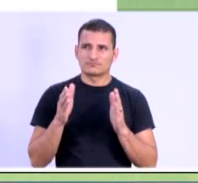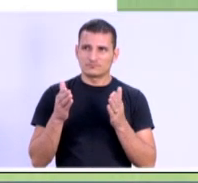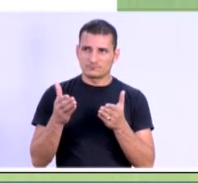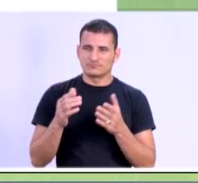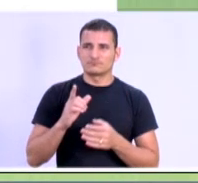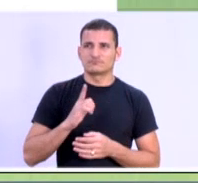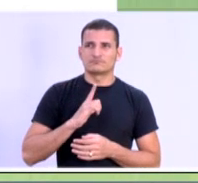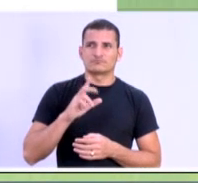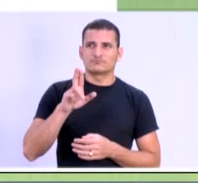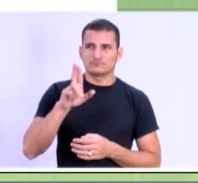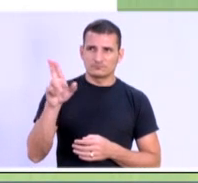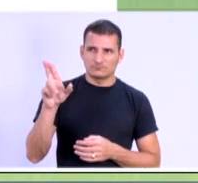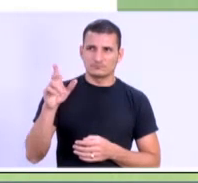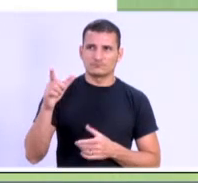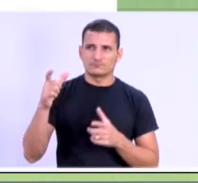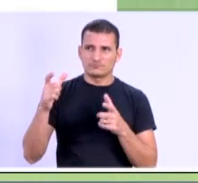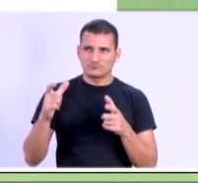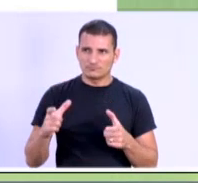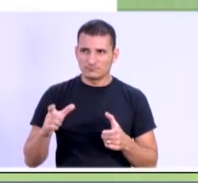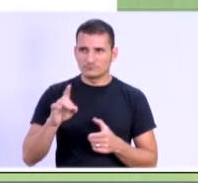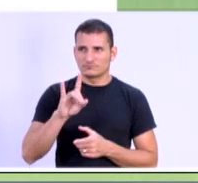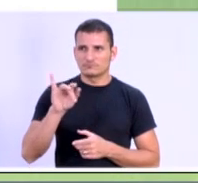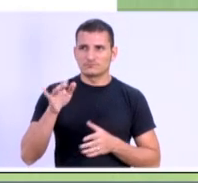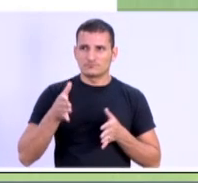tem nome, tem endereço, tem data de